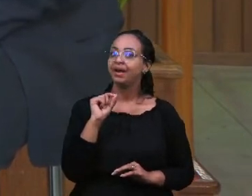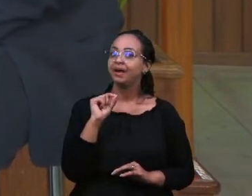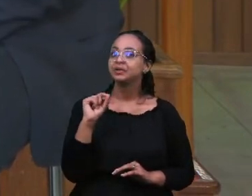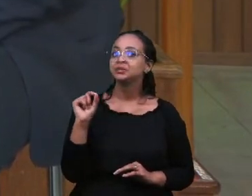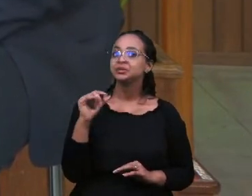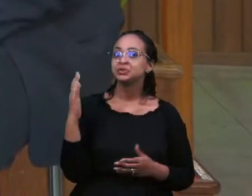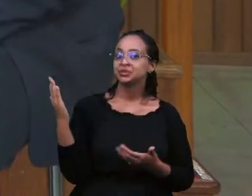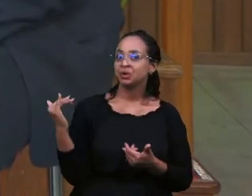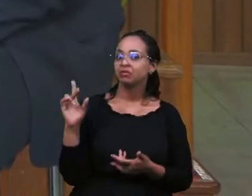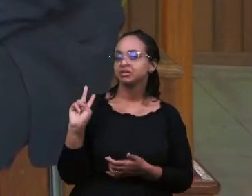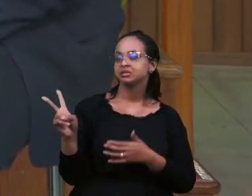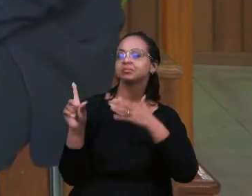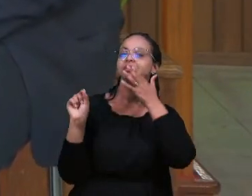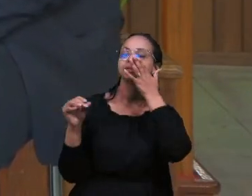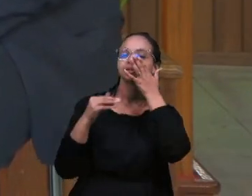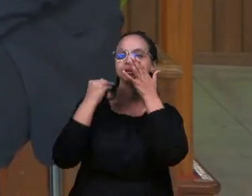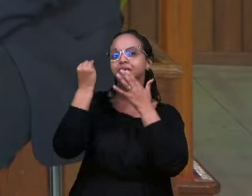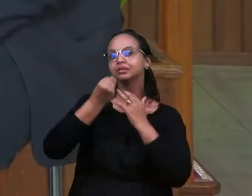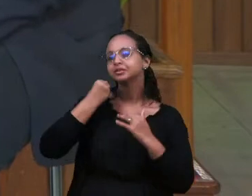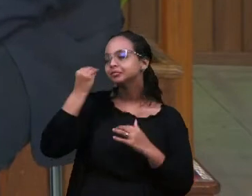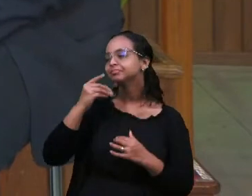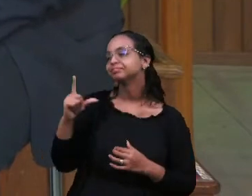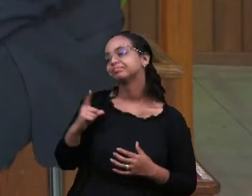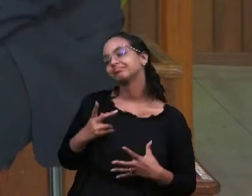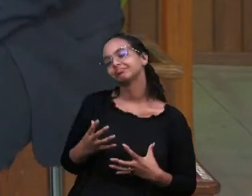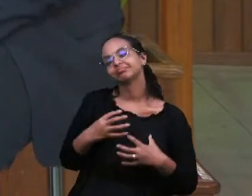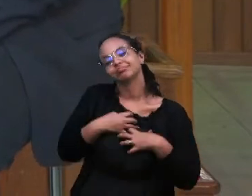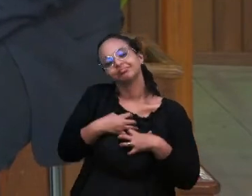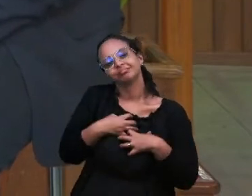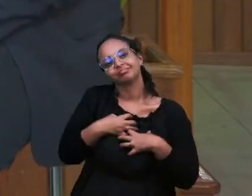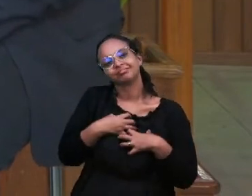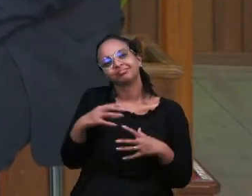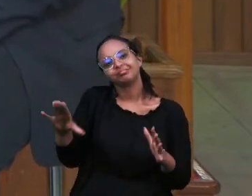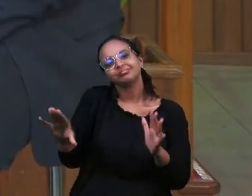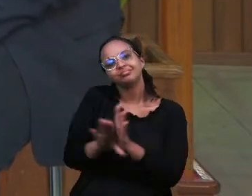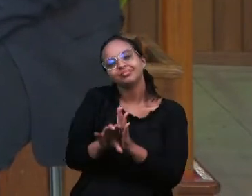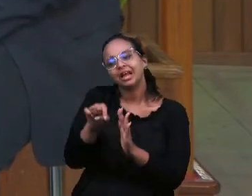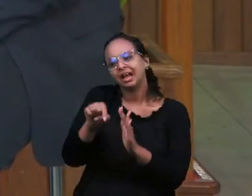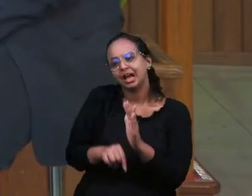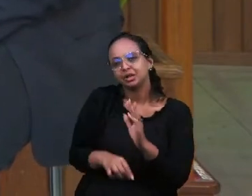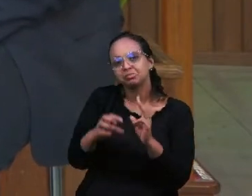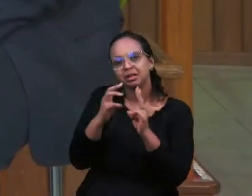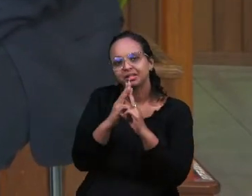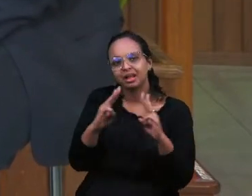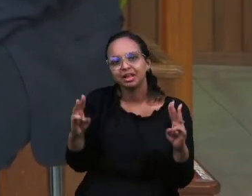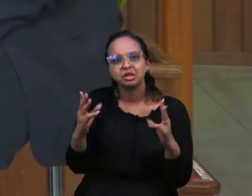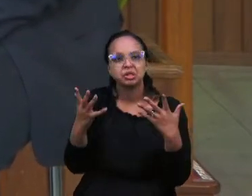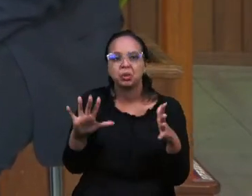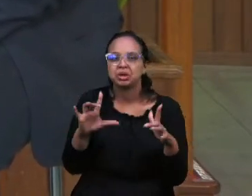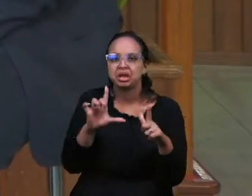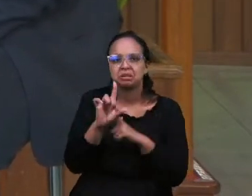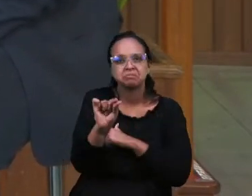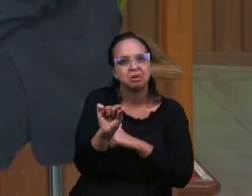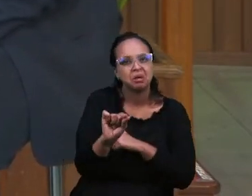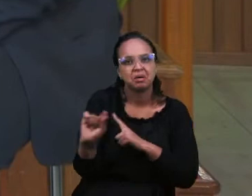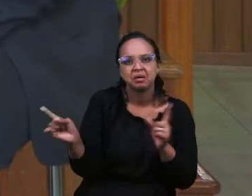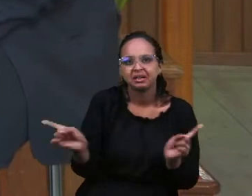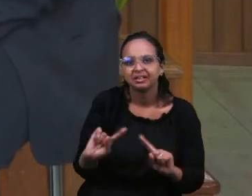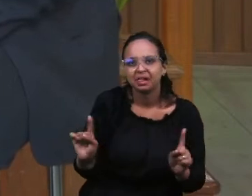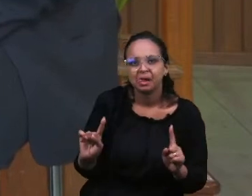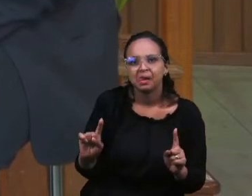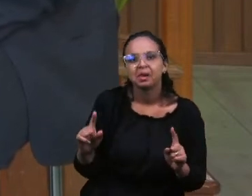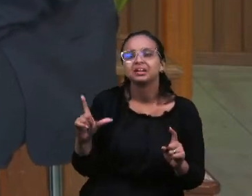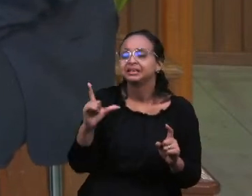é uma grande experiência eu vir no Manaim, mas a gente sempre tem aquele sentimento, né? De chegar aqui no Manaim e não querer ir embora. Não vamos. Eu ouço isso aí